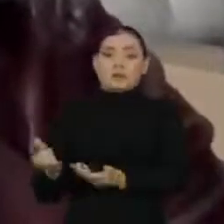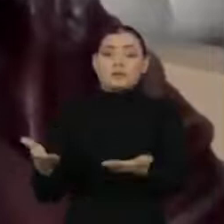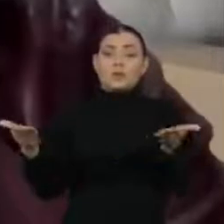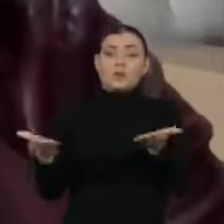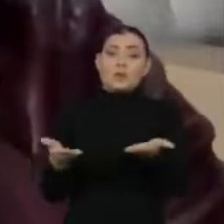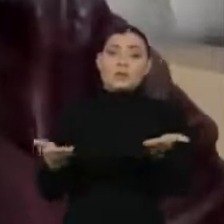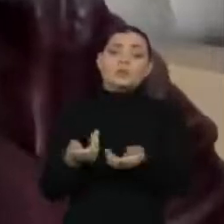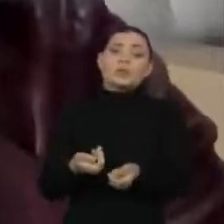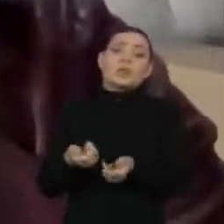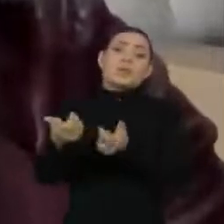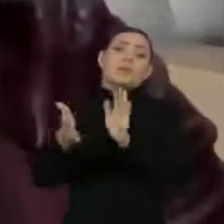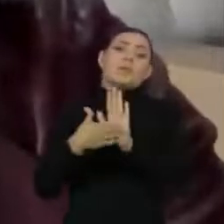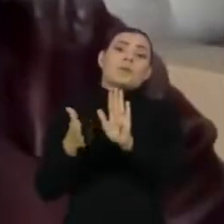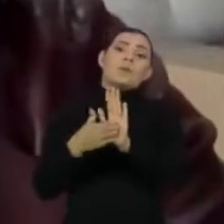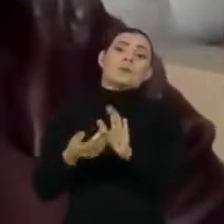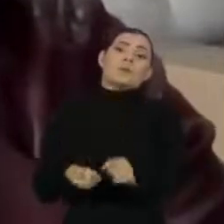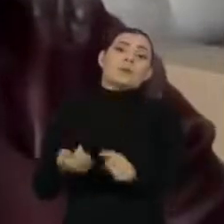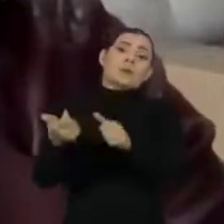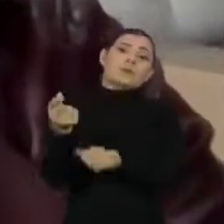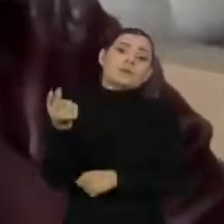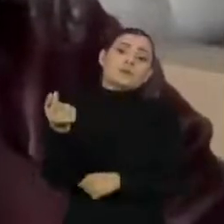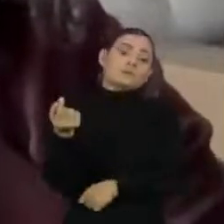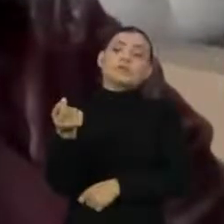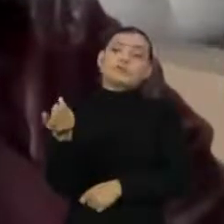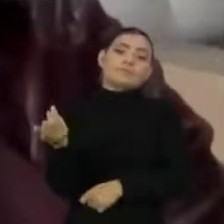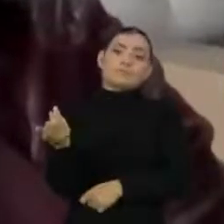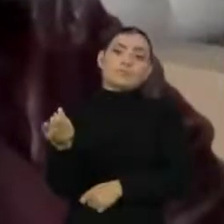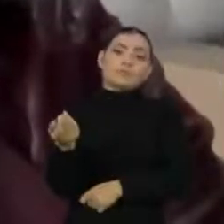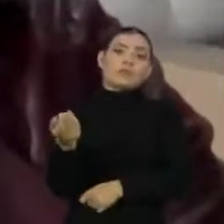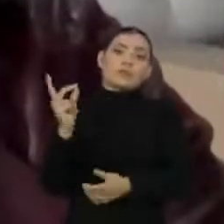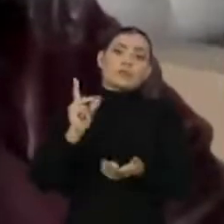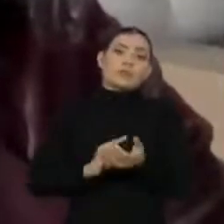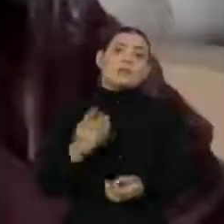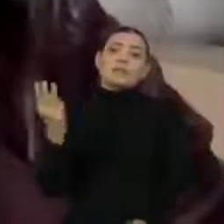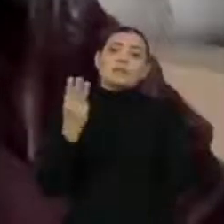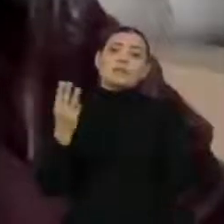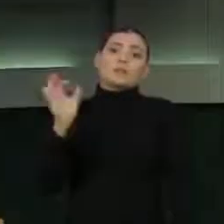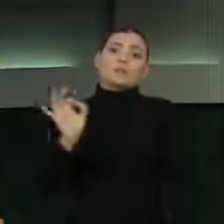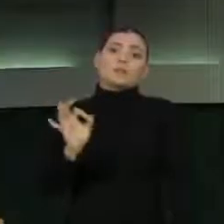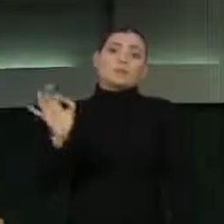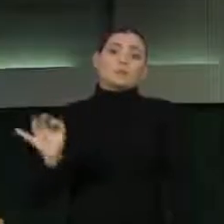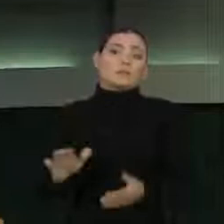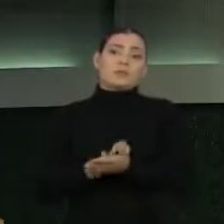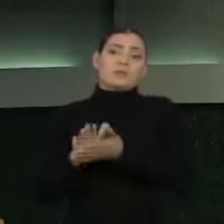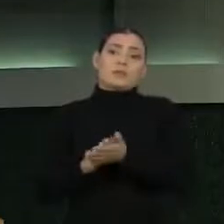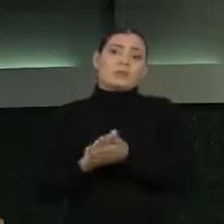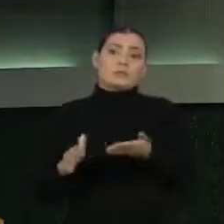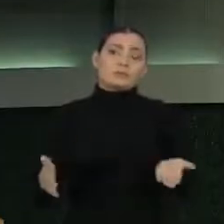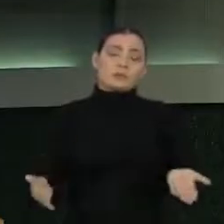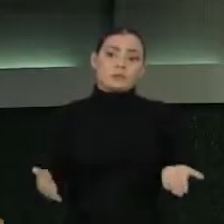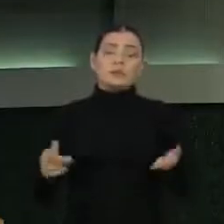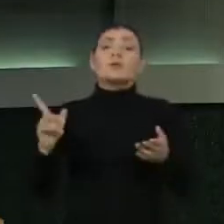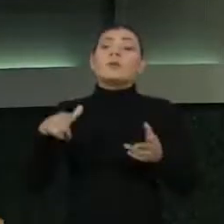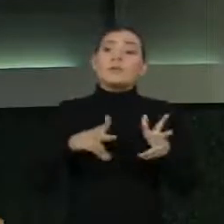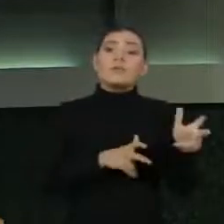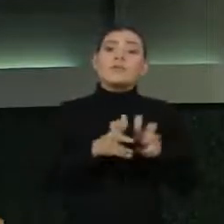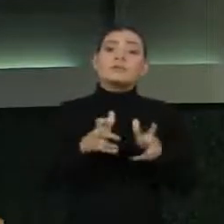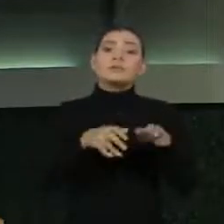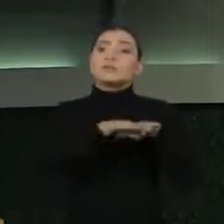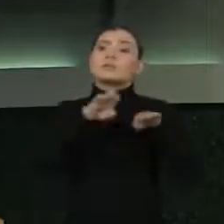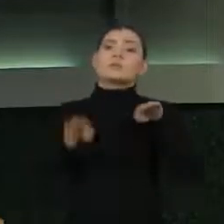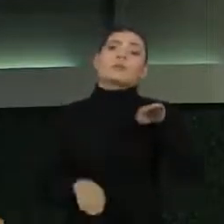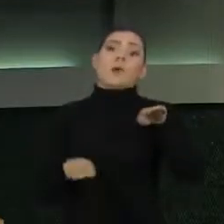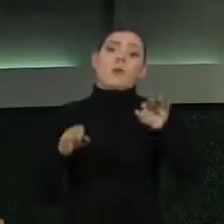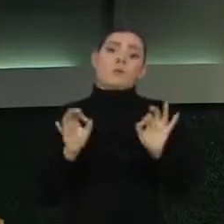tem hoje uma proposta de auxílio que não chega nem a um terço do valor da cesta básica. A vacina hoje ela é racista e desigual